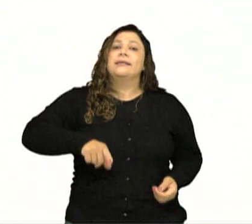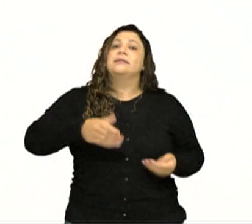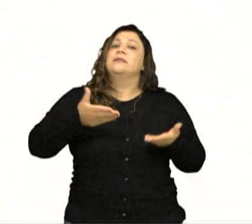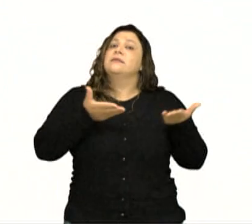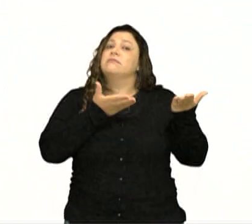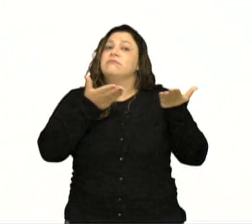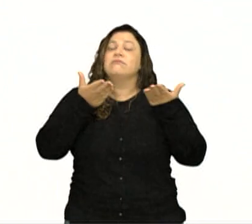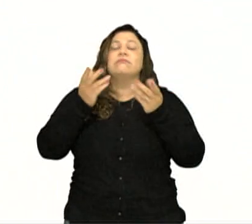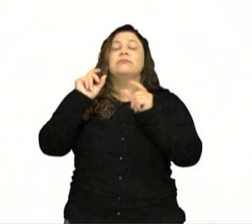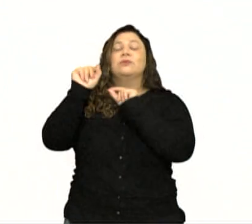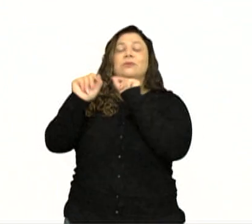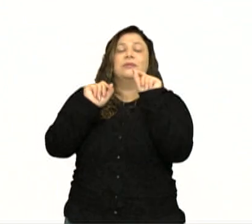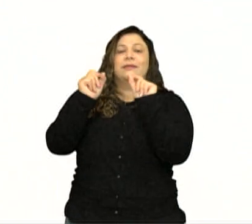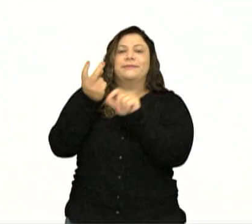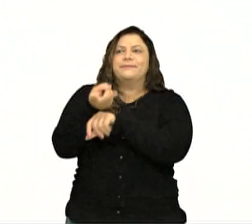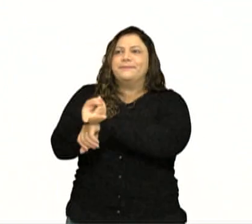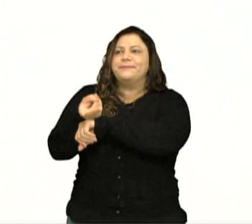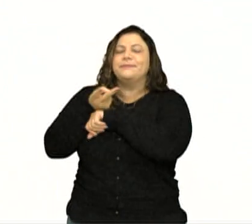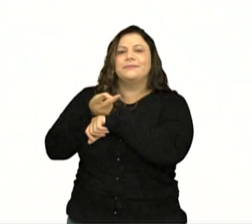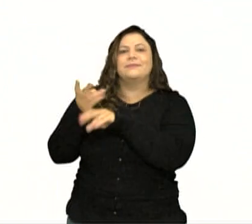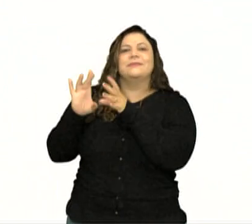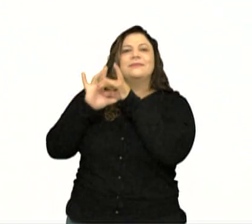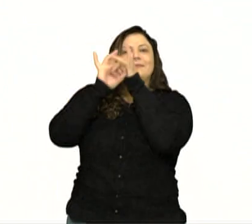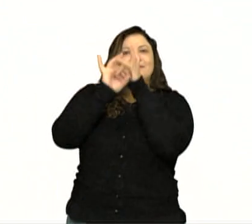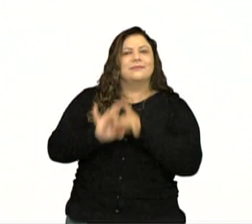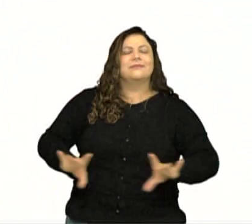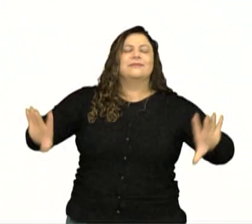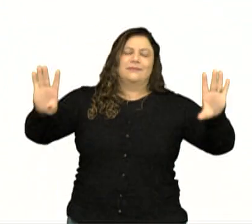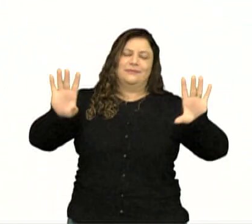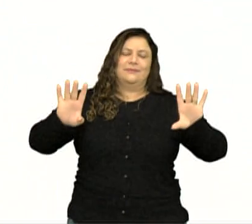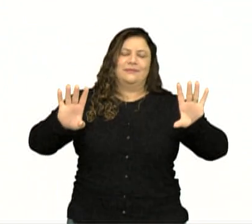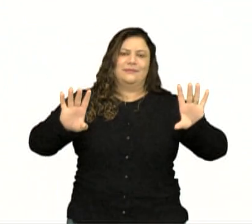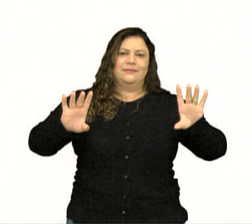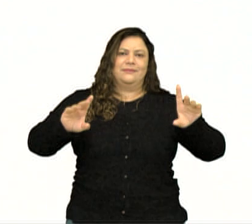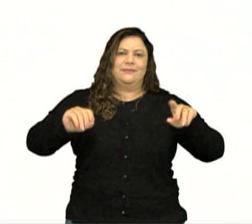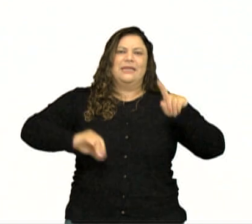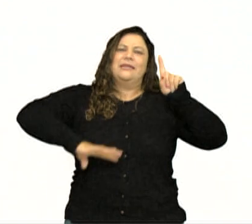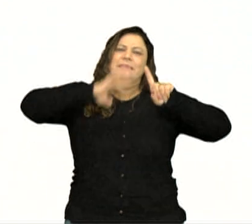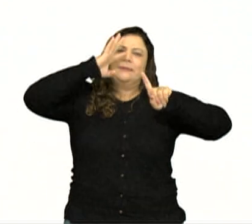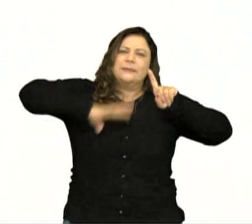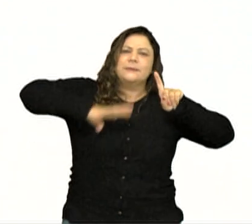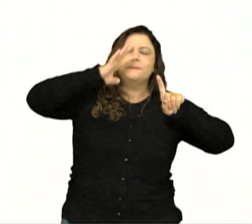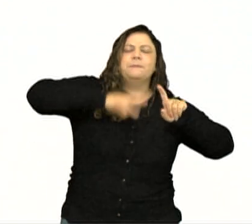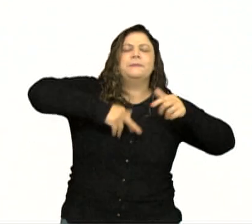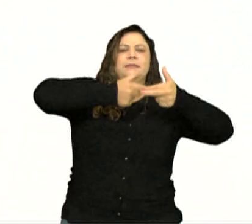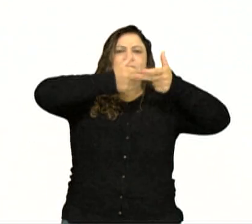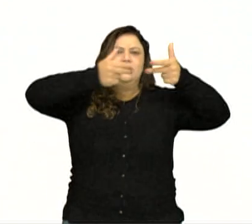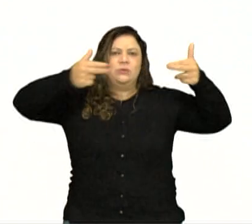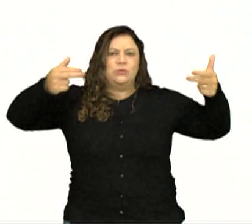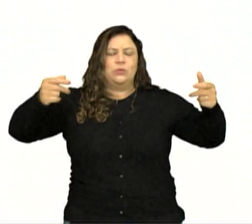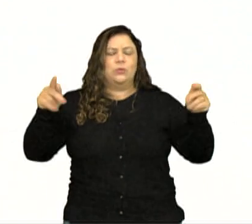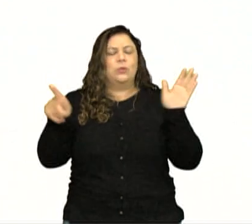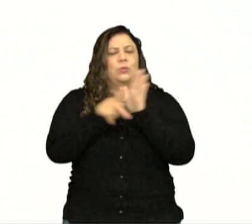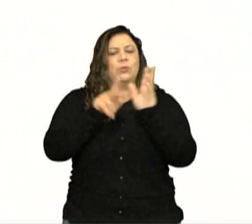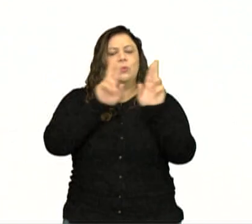a buscar a libertação das superstições, aí a sua relação também com o